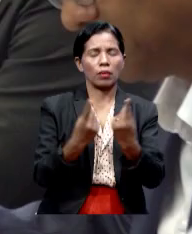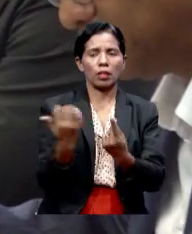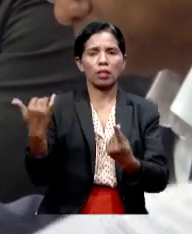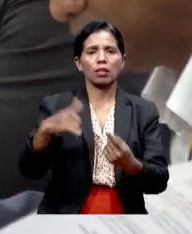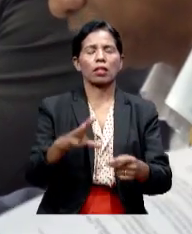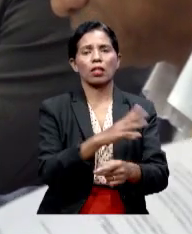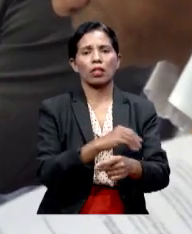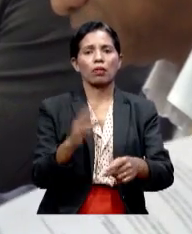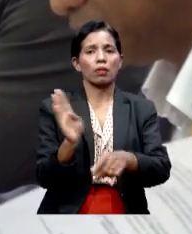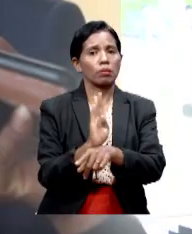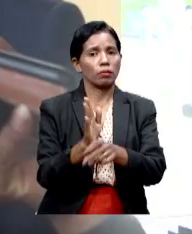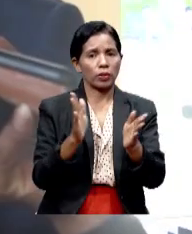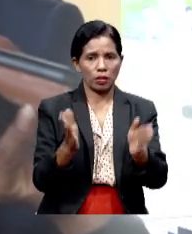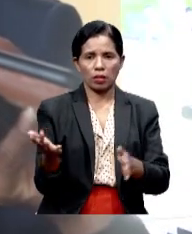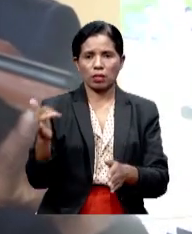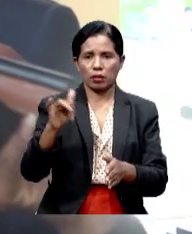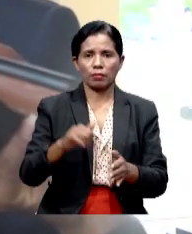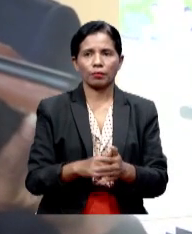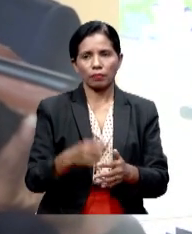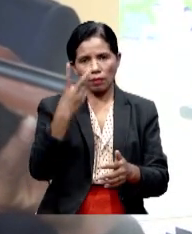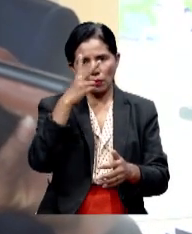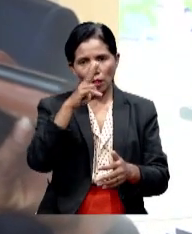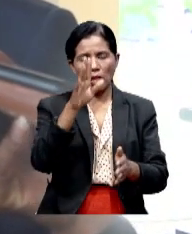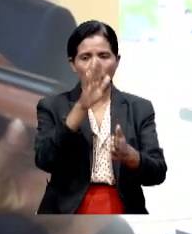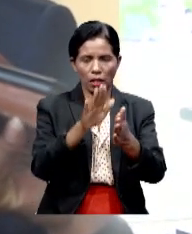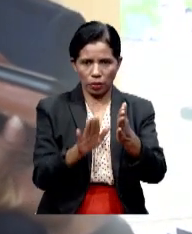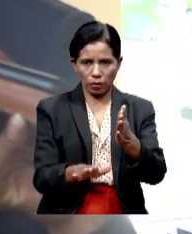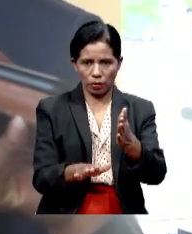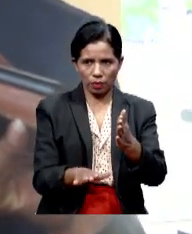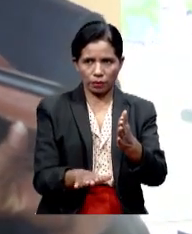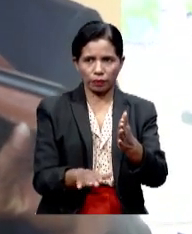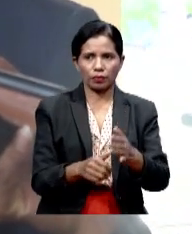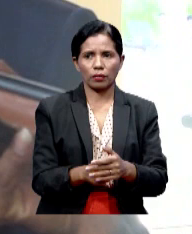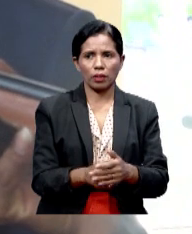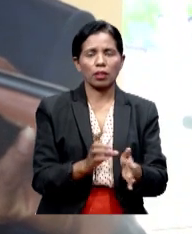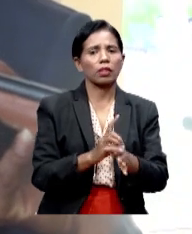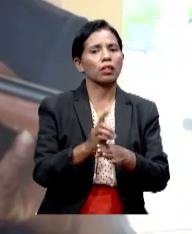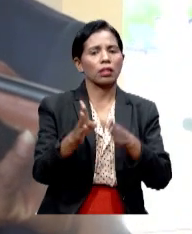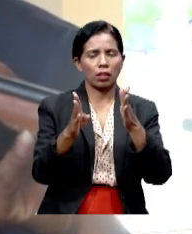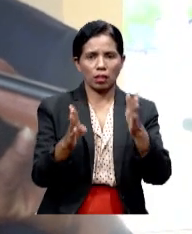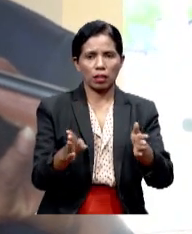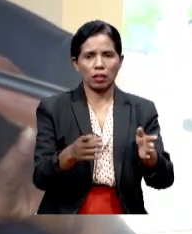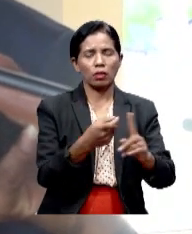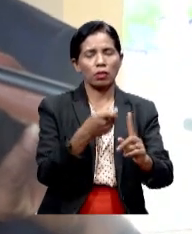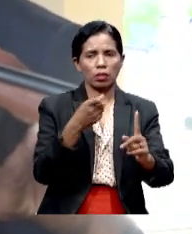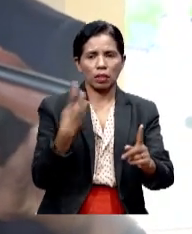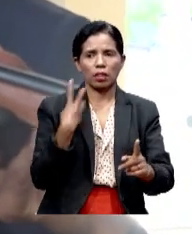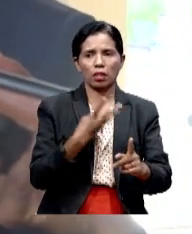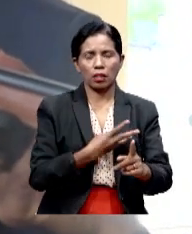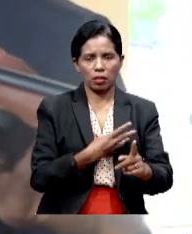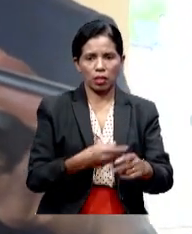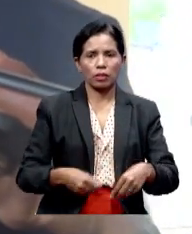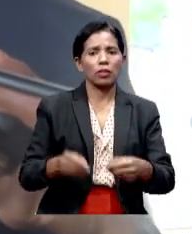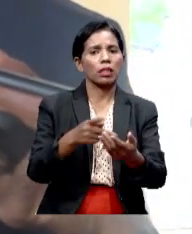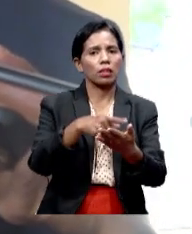siran. Alteração segundo, maka ita hatun tia taxa direito de importação, ka taxa ita bolo de import duty,